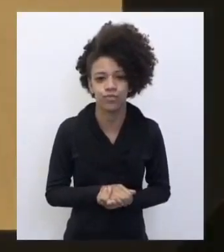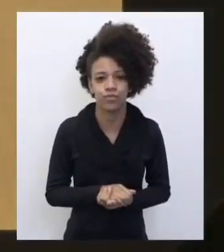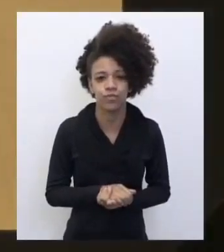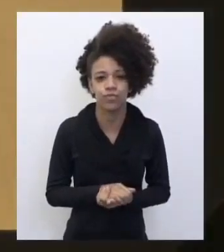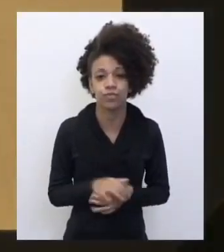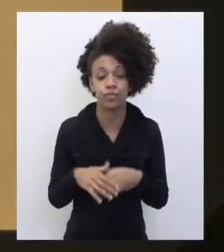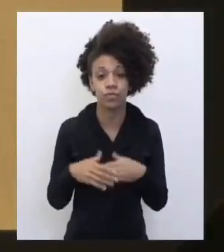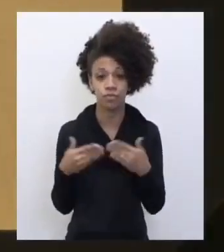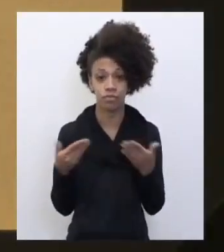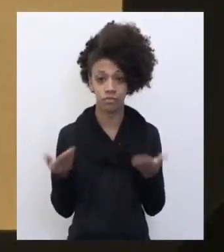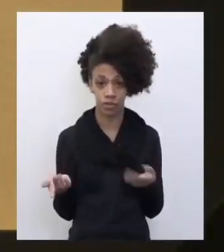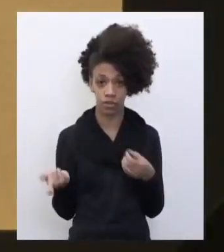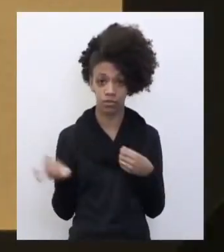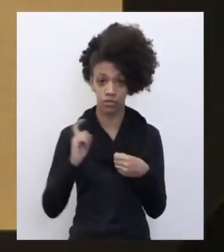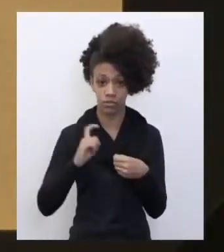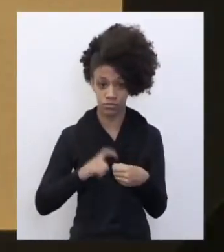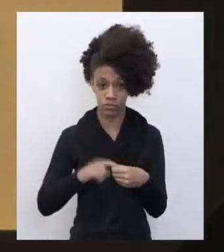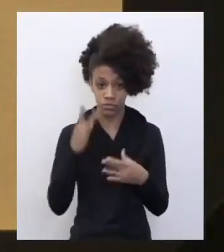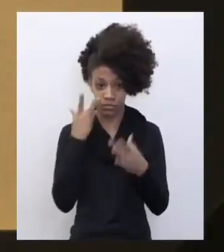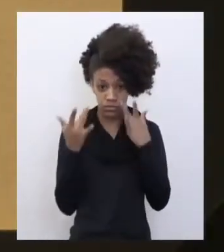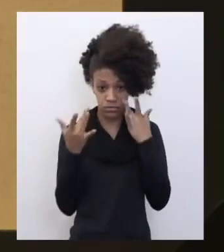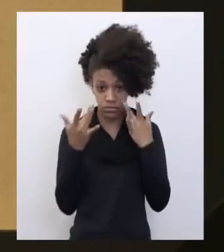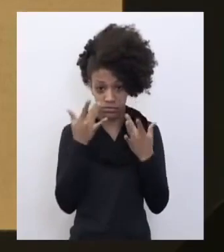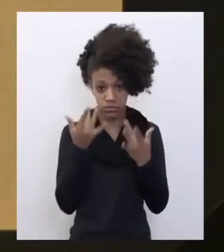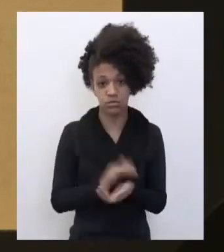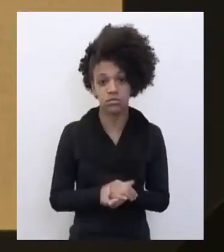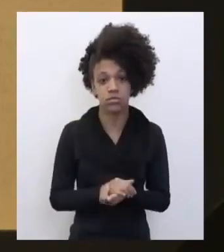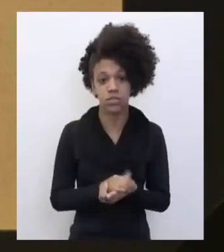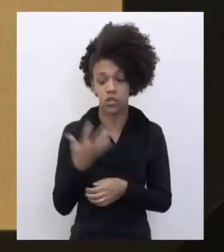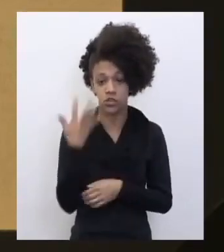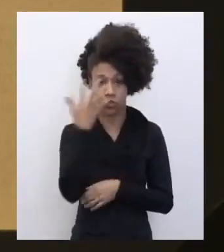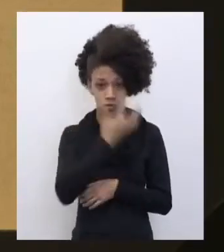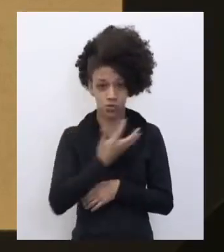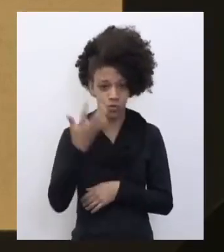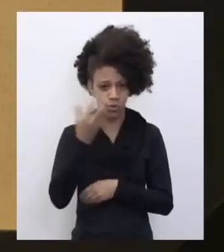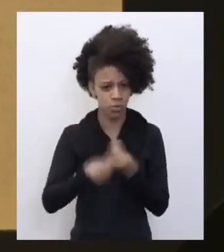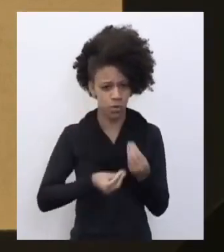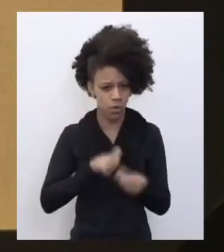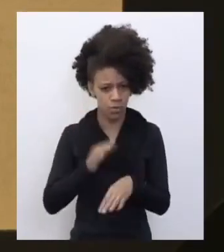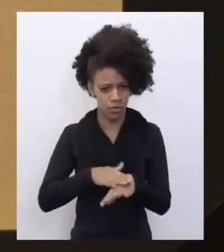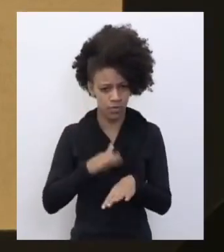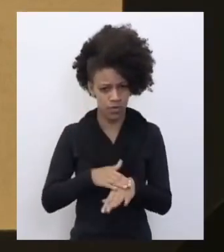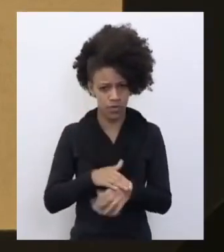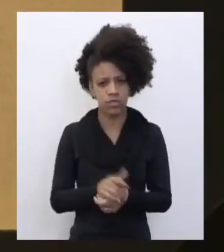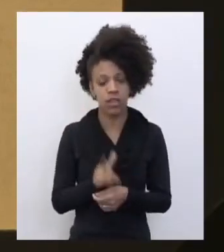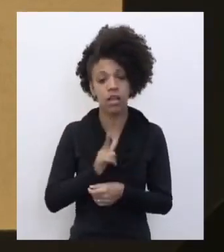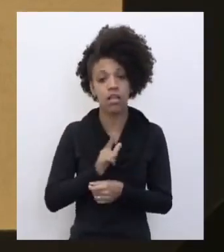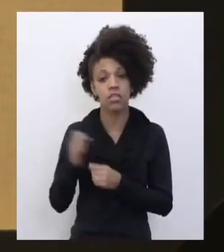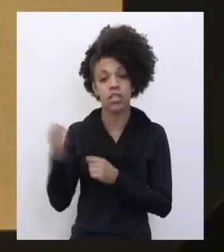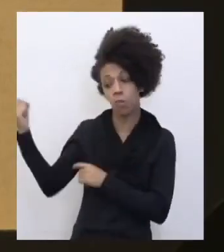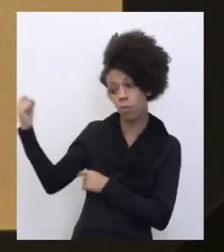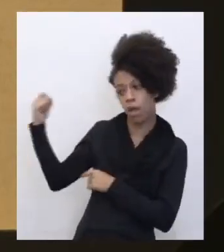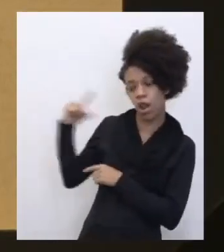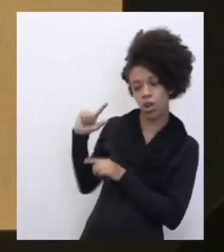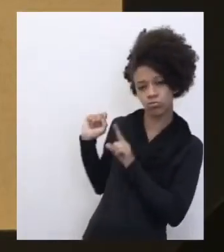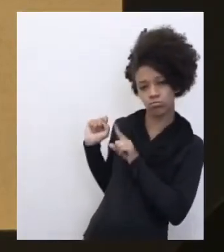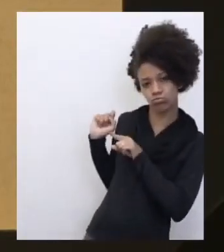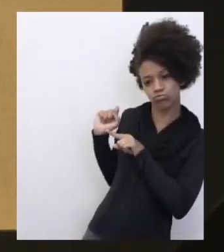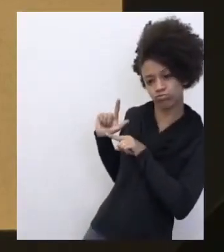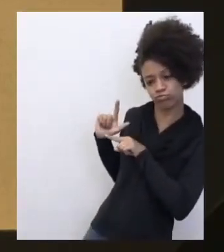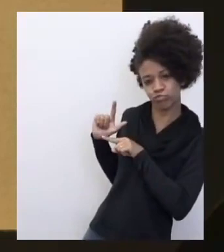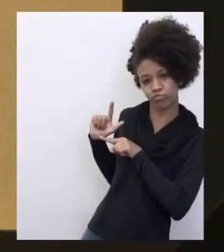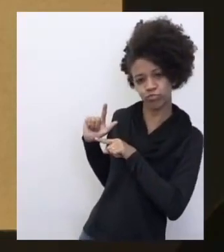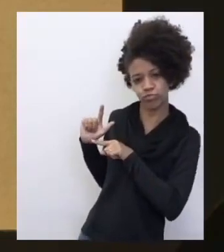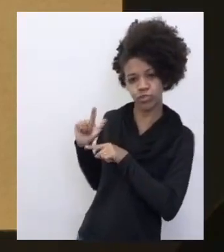Turma, voltamos com o nosso teatro, agora o teatro de sombras. Como que funciona? Tem uma luz aqui atrás de mim da professora Márcia.